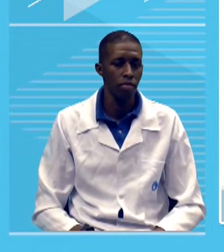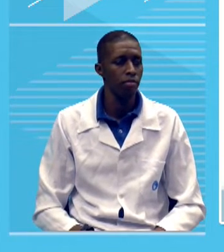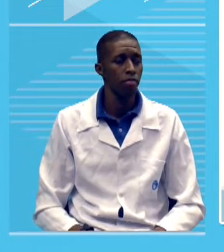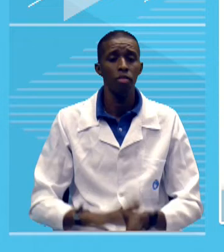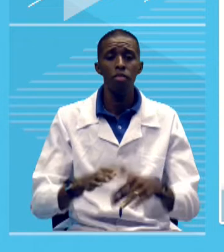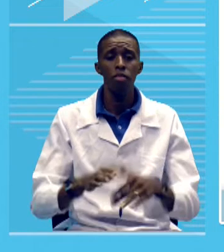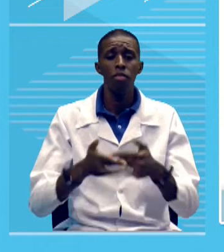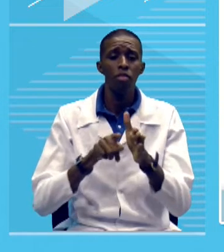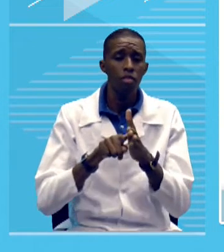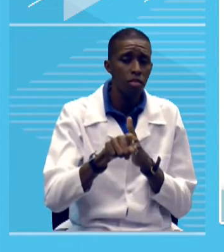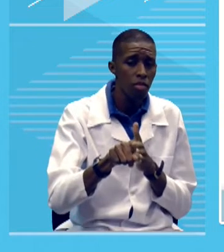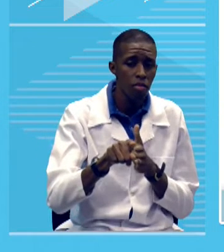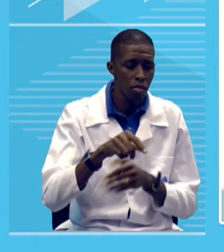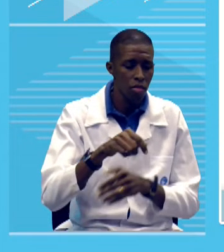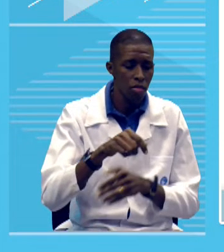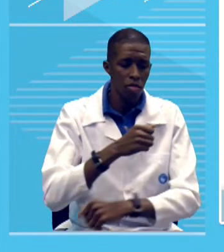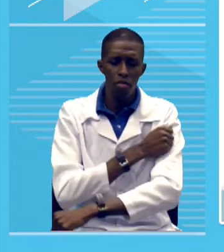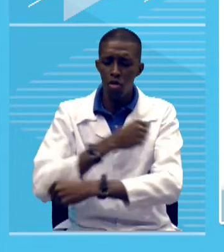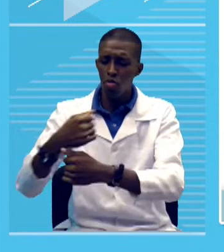aerogerador